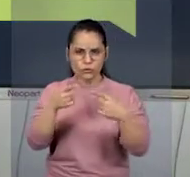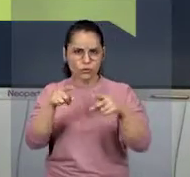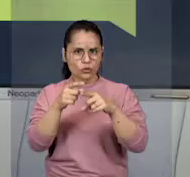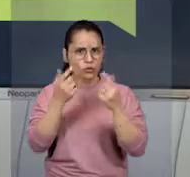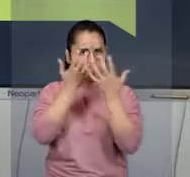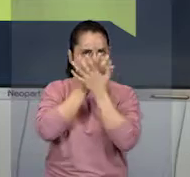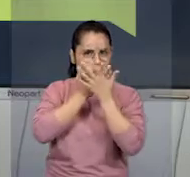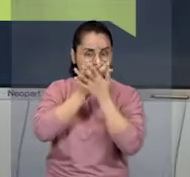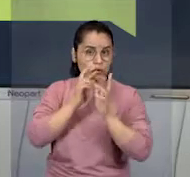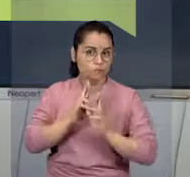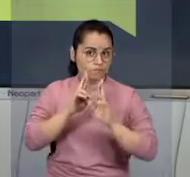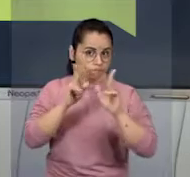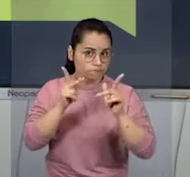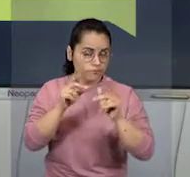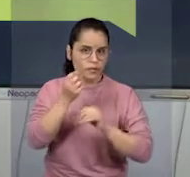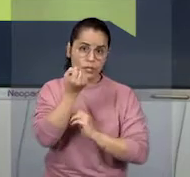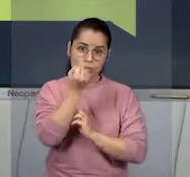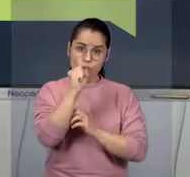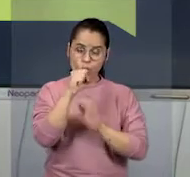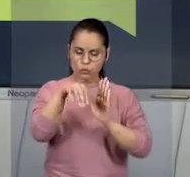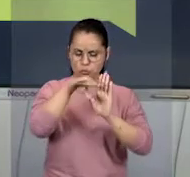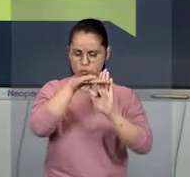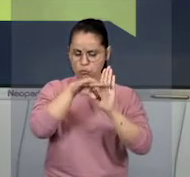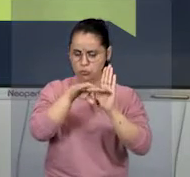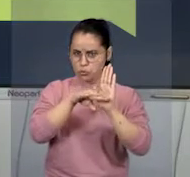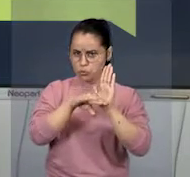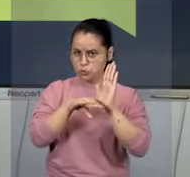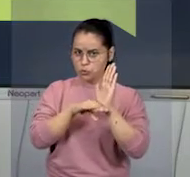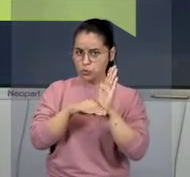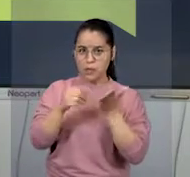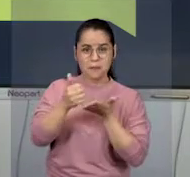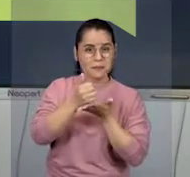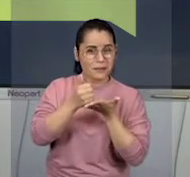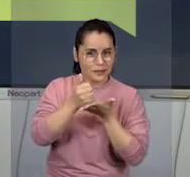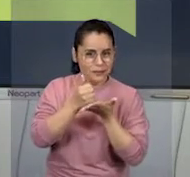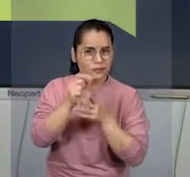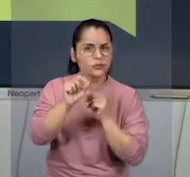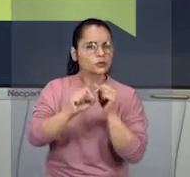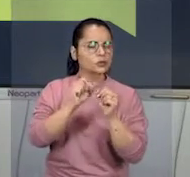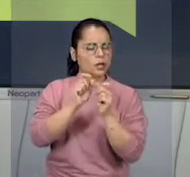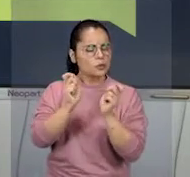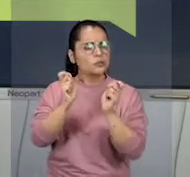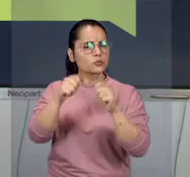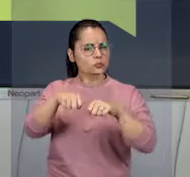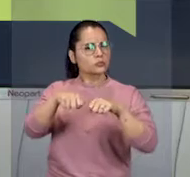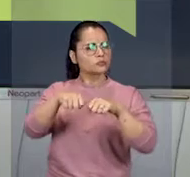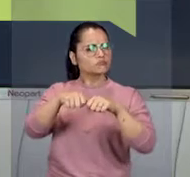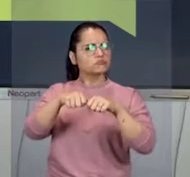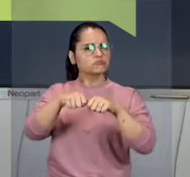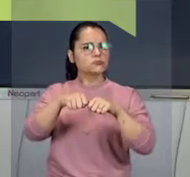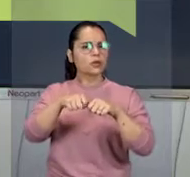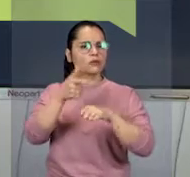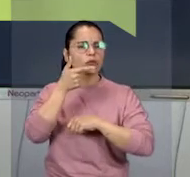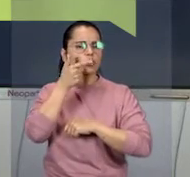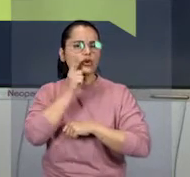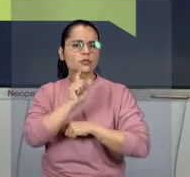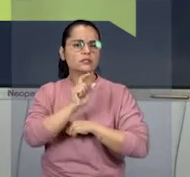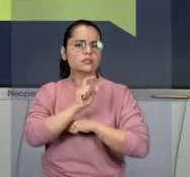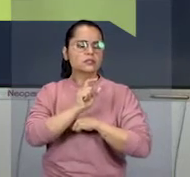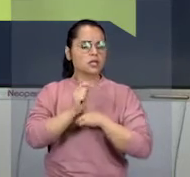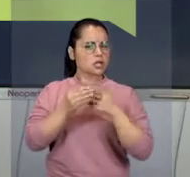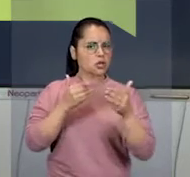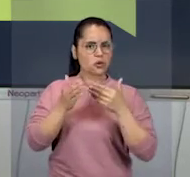diferente. Com esses 8 elementos básicos, movimentos básicos, é possível compor